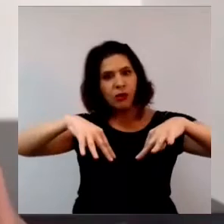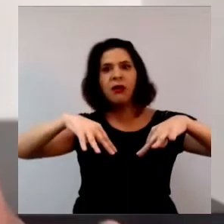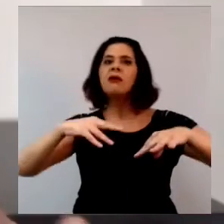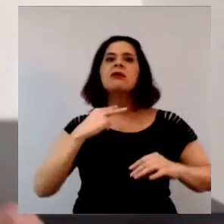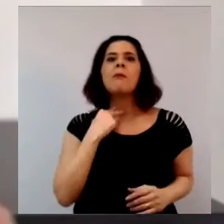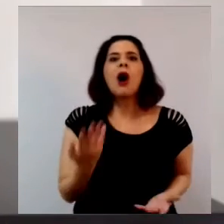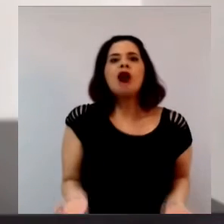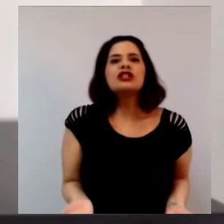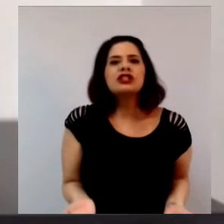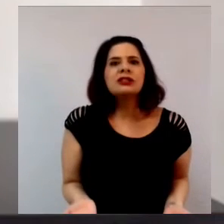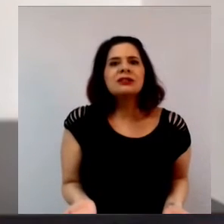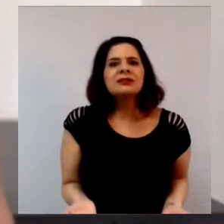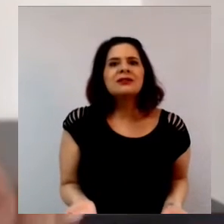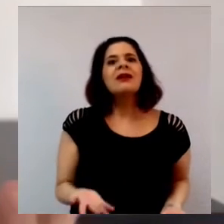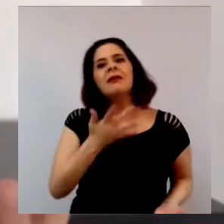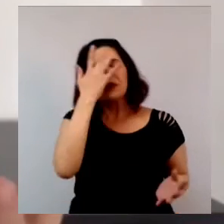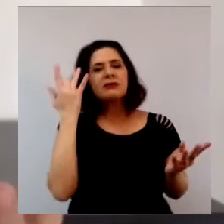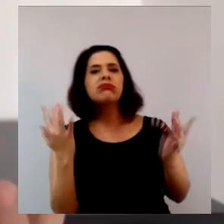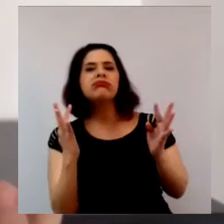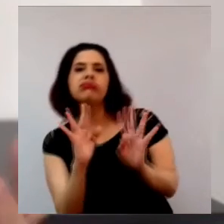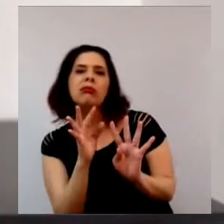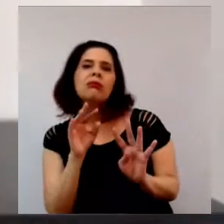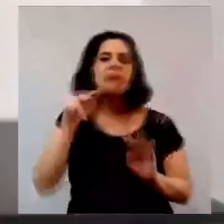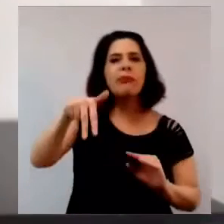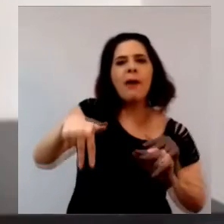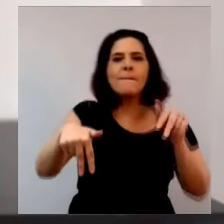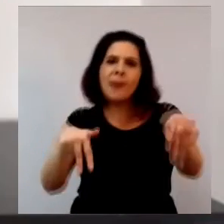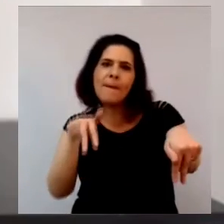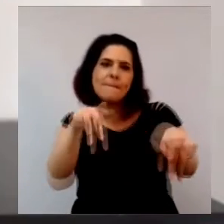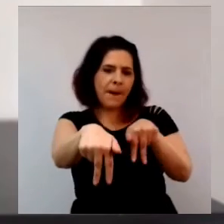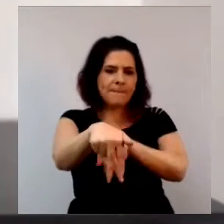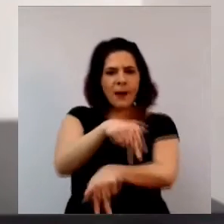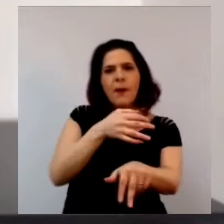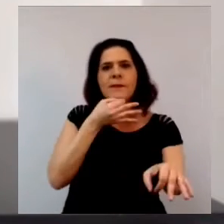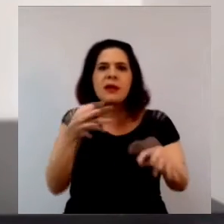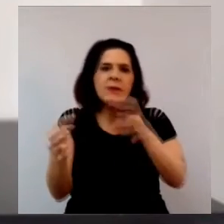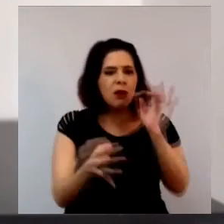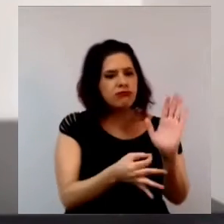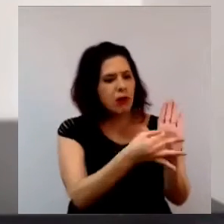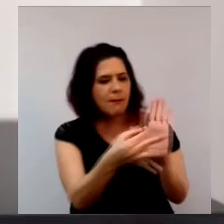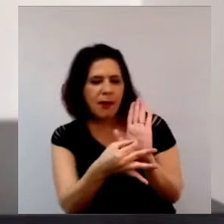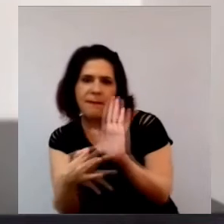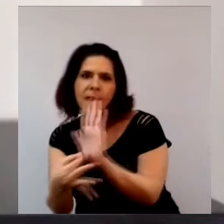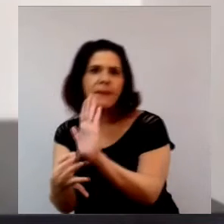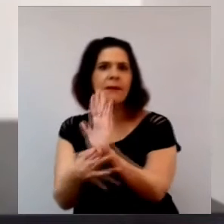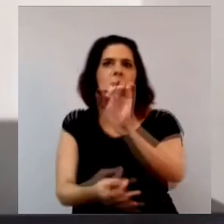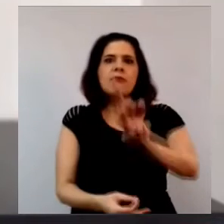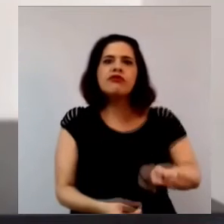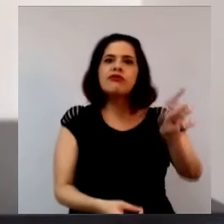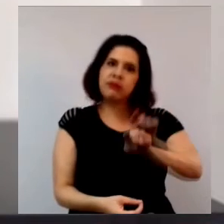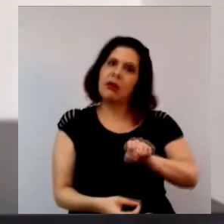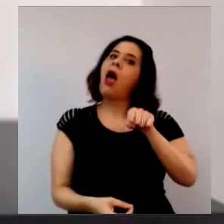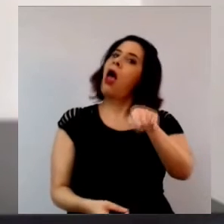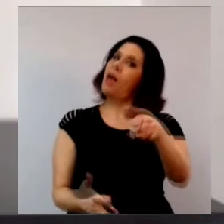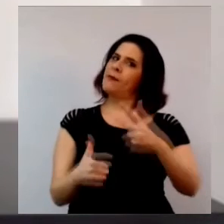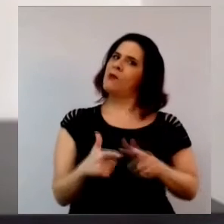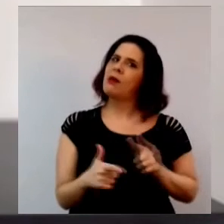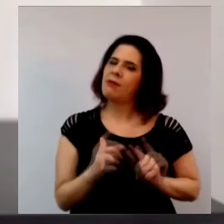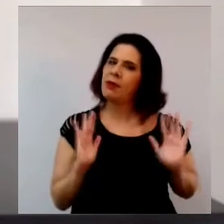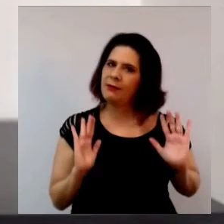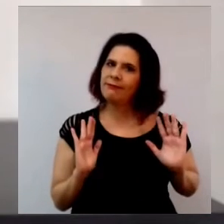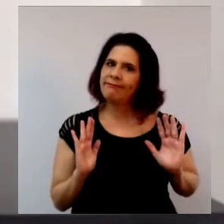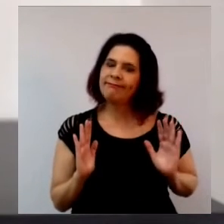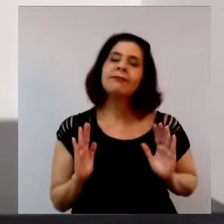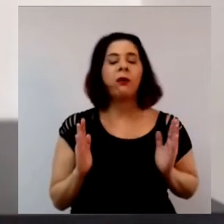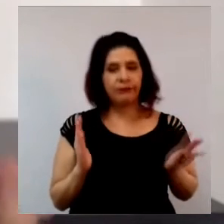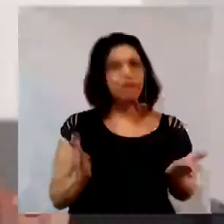arena política, né? Então, assim, essa desumanização, que é o elemento não novo, isso já historicamente aconteceu na humanidade,